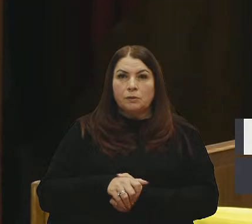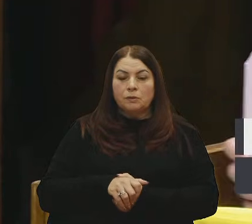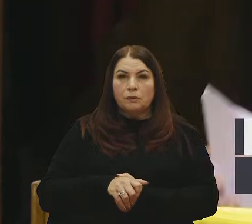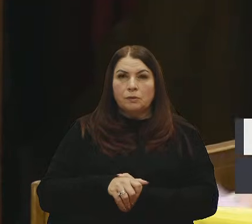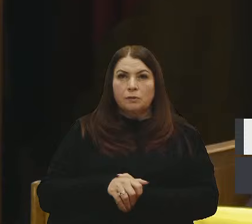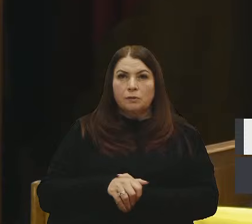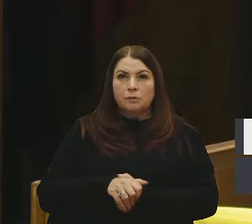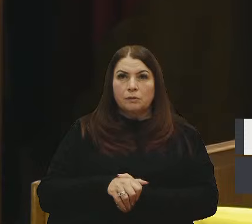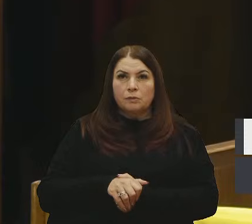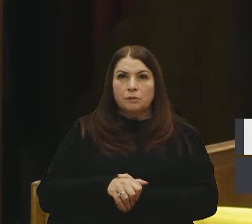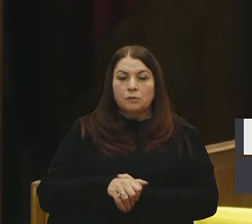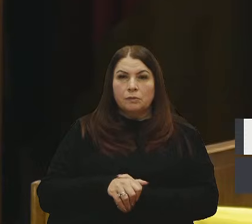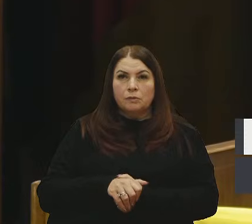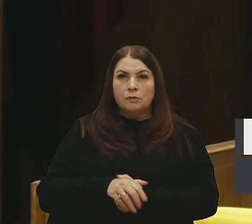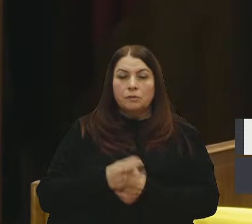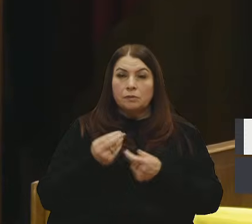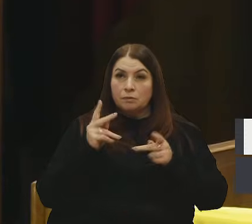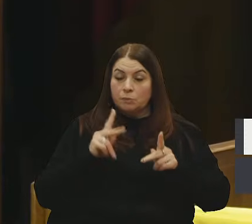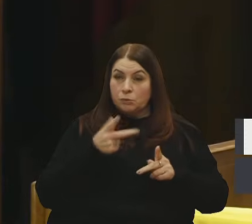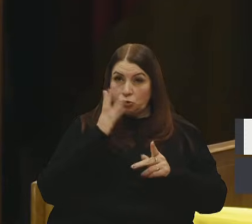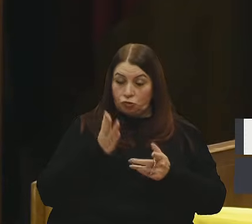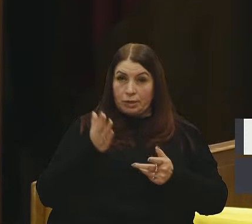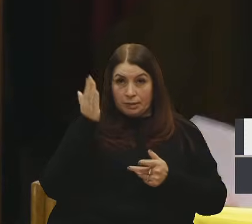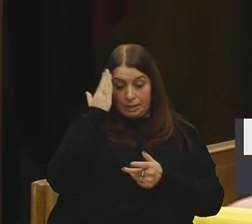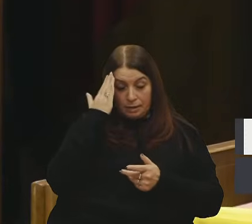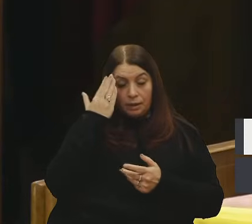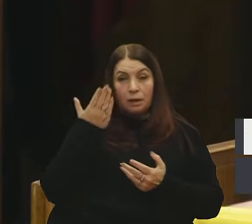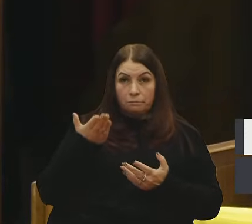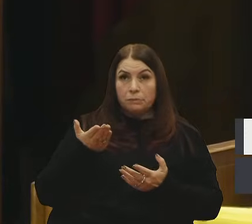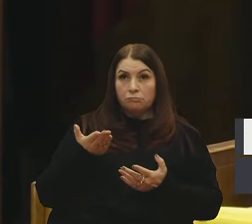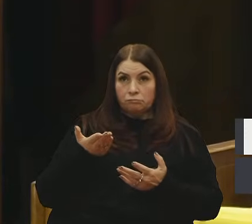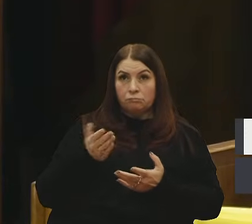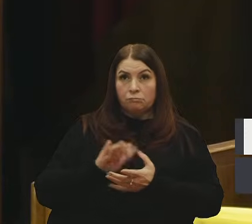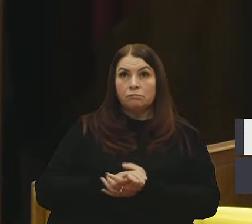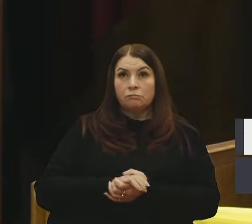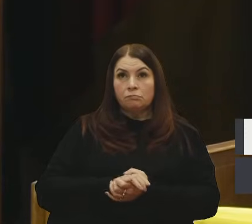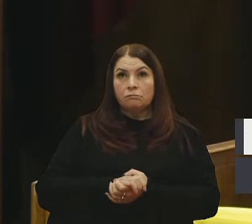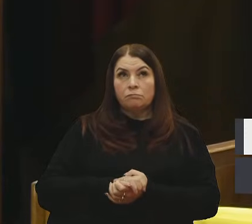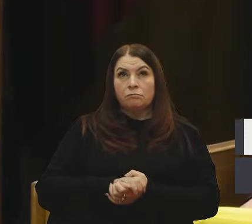Que, bom, muita gente já sabe, tá? Mas